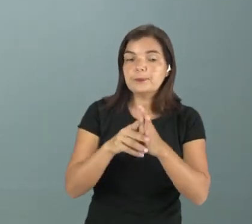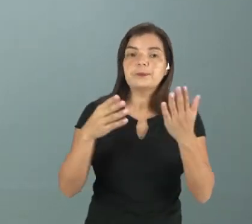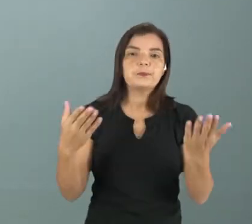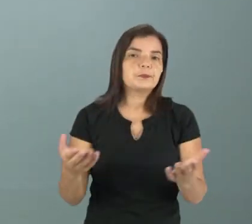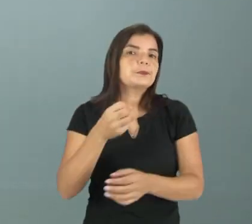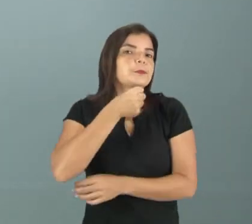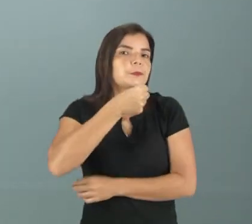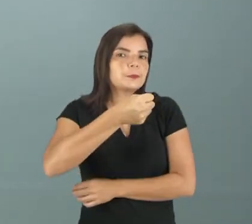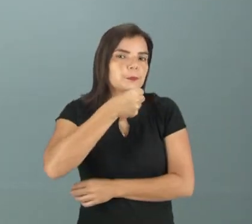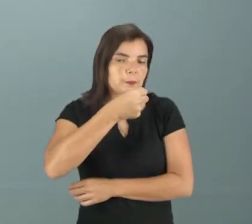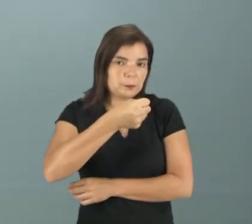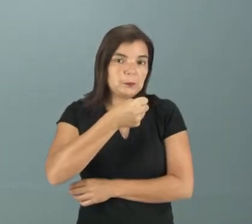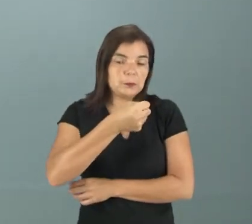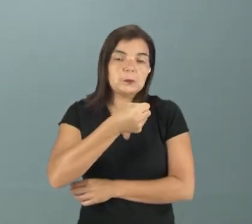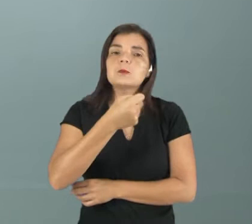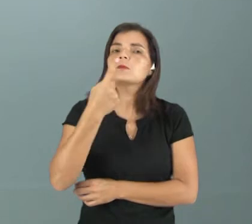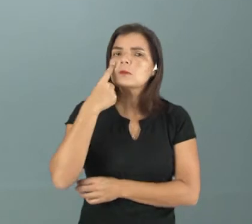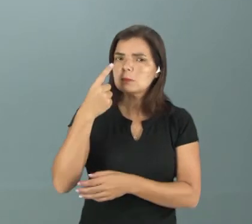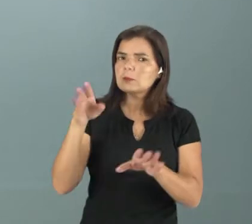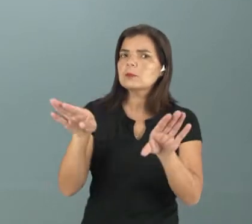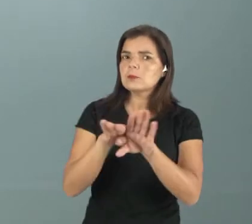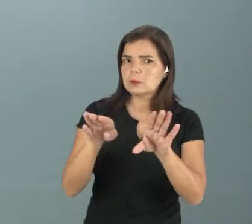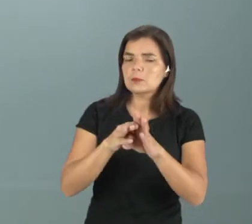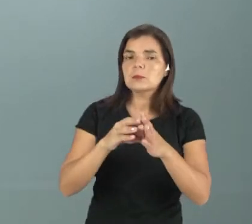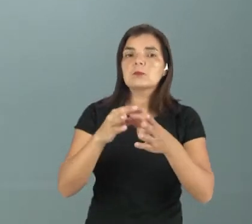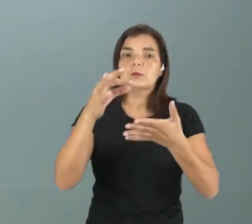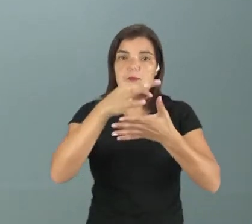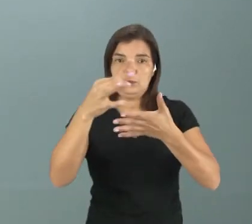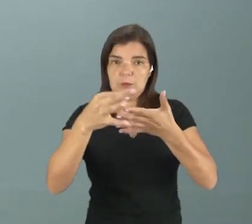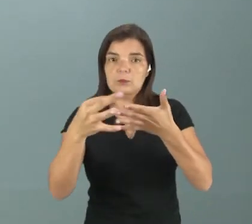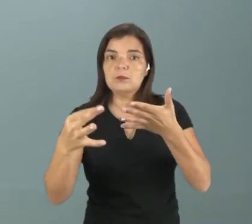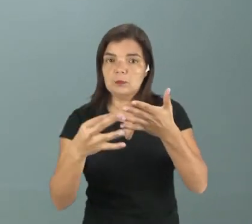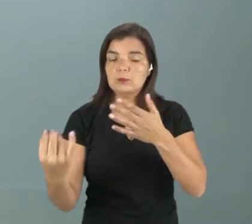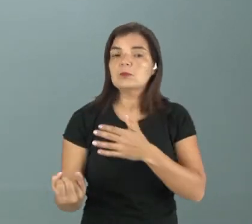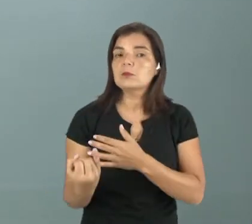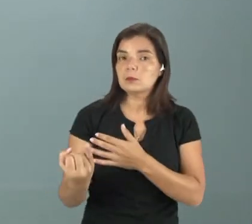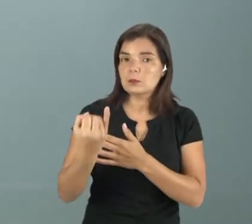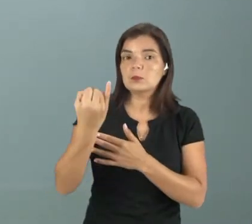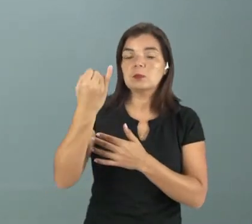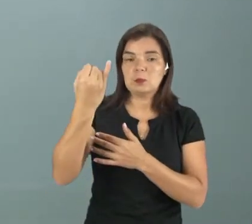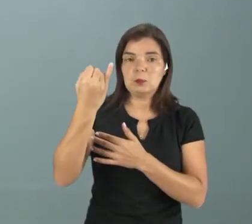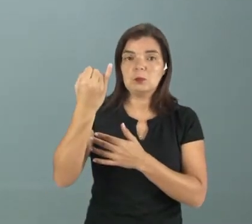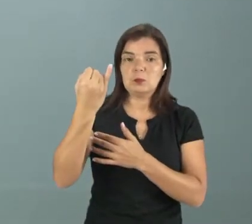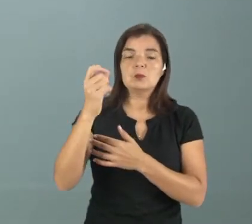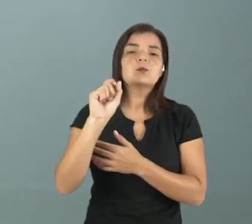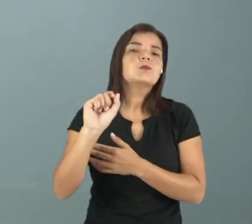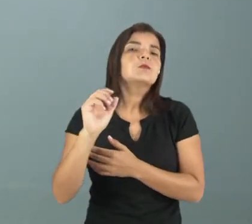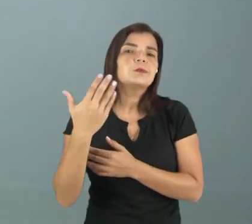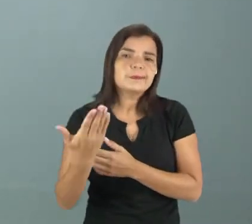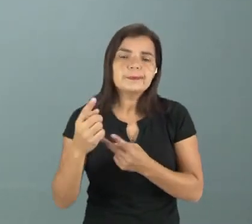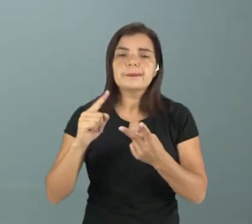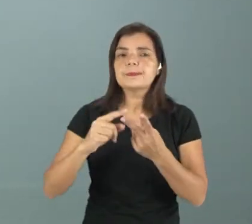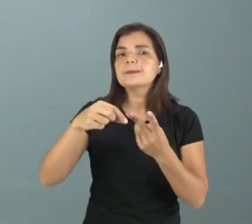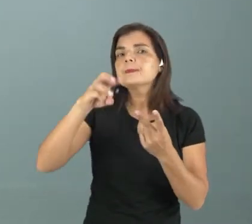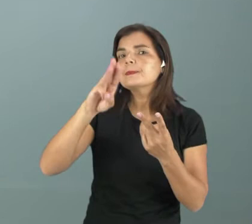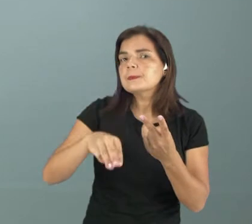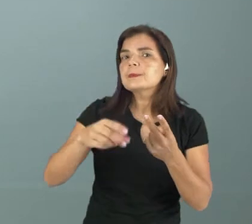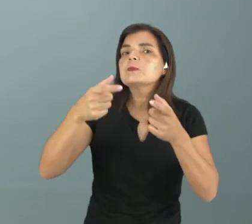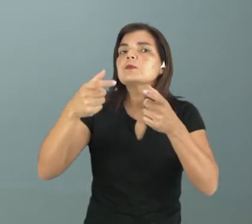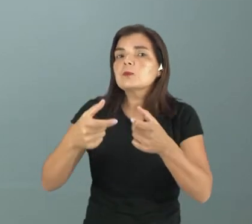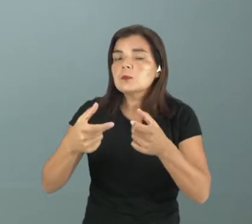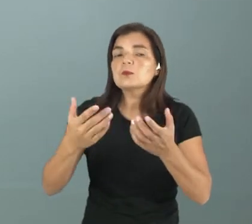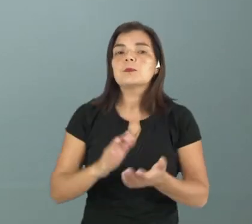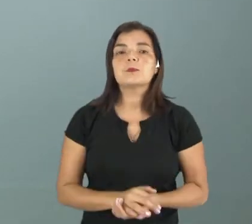A reportagem, embora trate também esses dados importantes, né, sobre o que aconteceu, quem, quando,